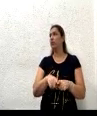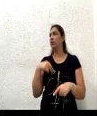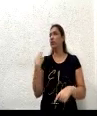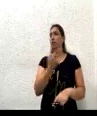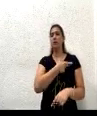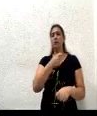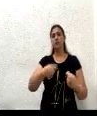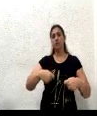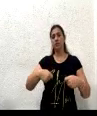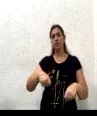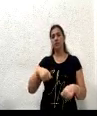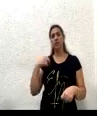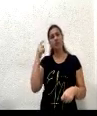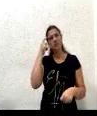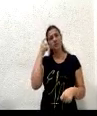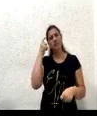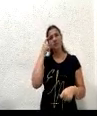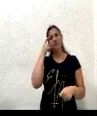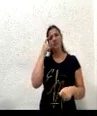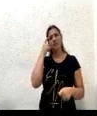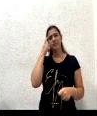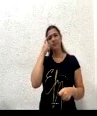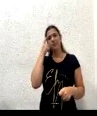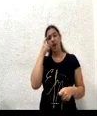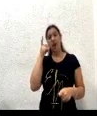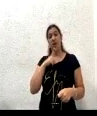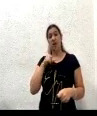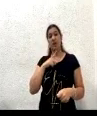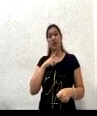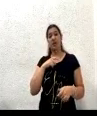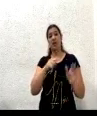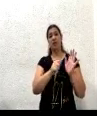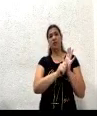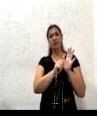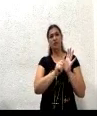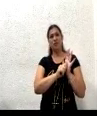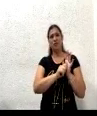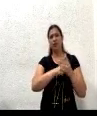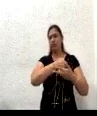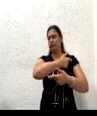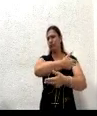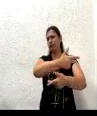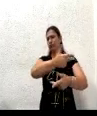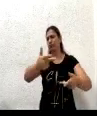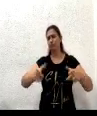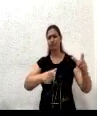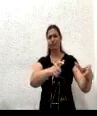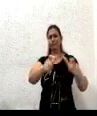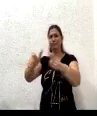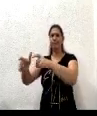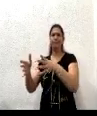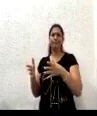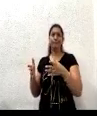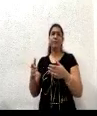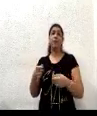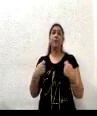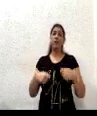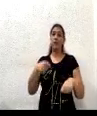tem nos idosos, tem, enfim, tem droga para tudo quanto é lado aí hoje. E a